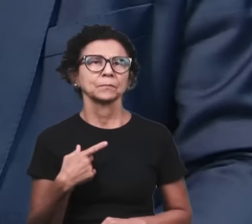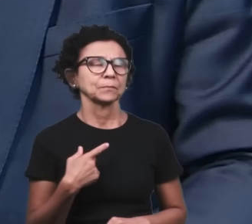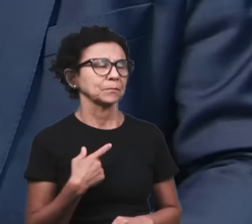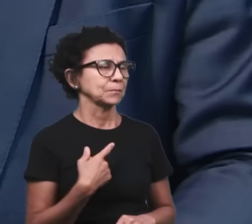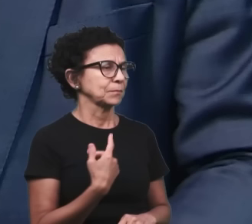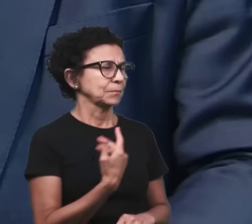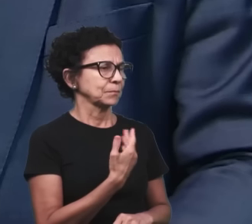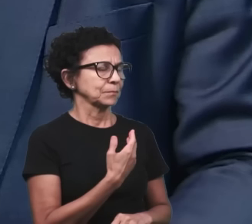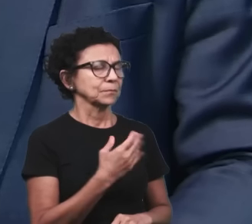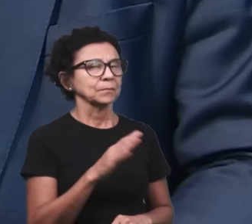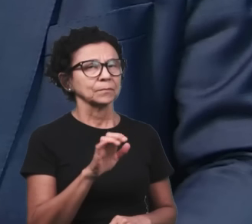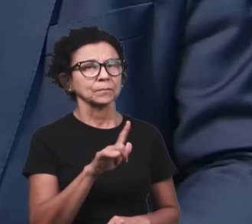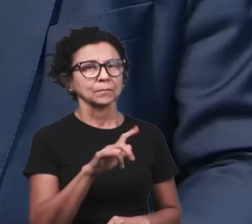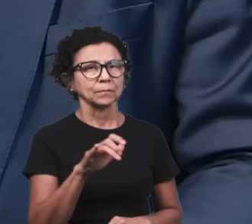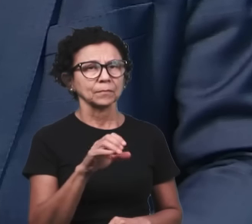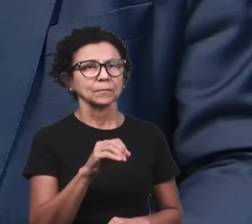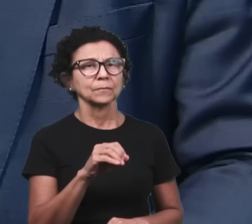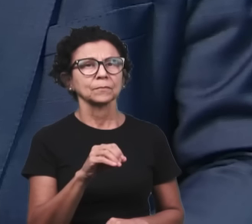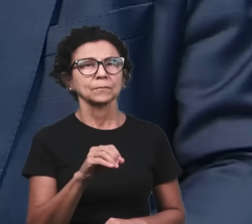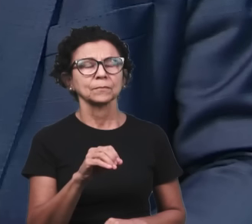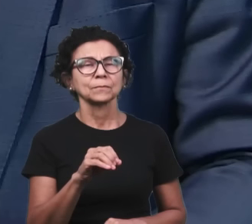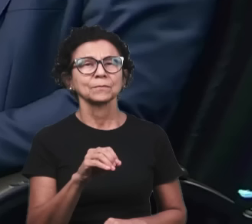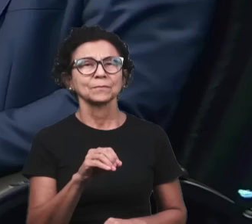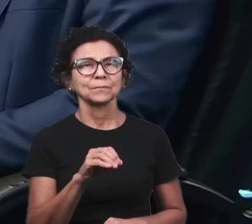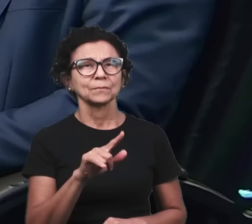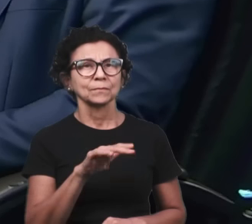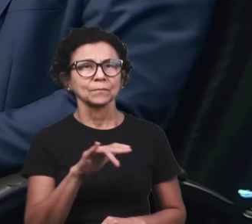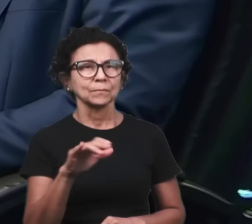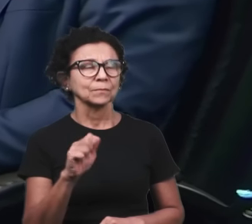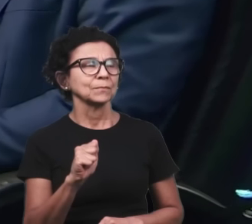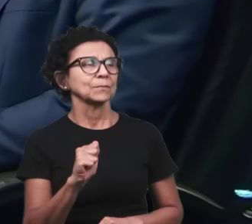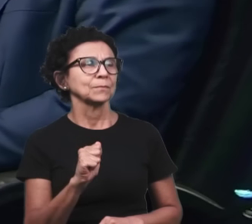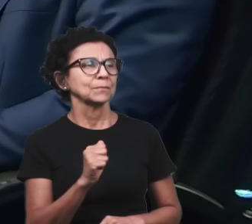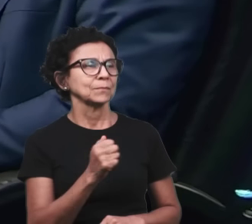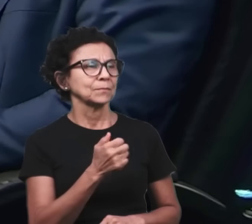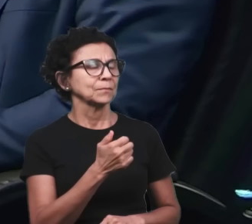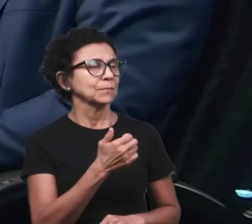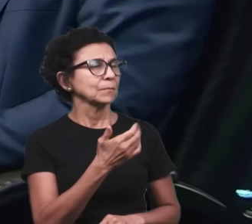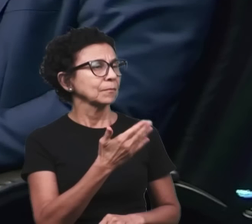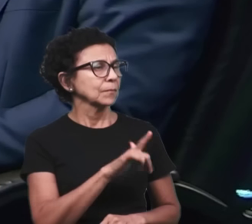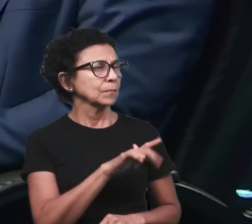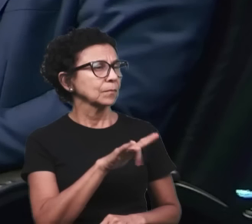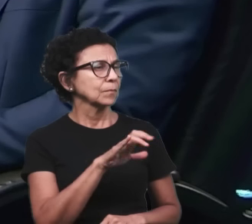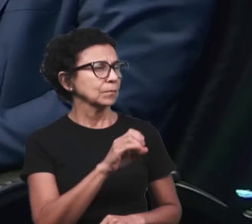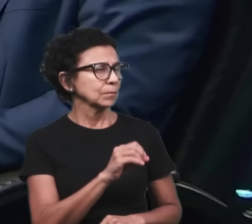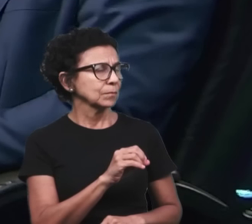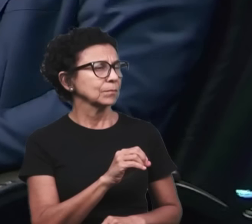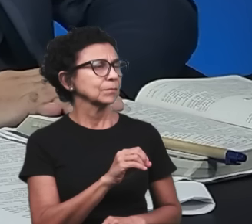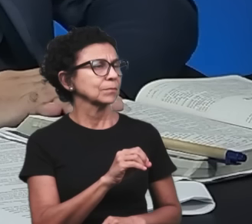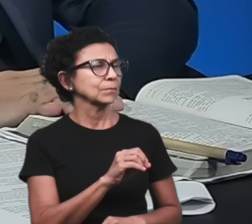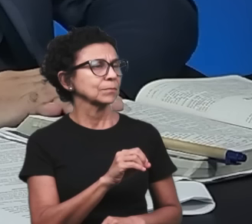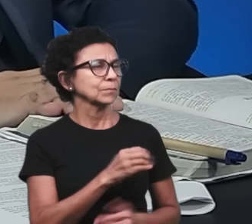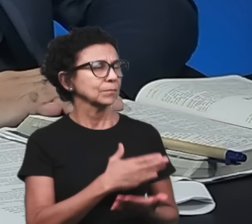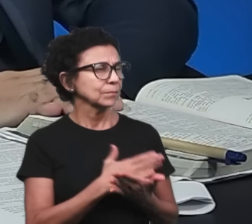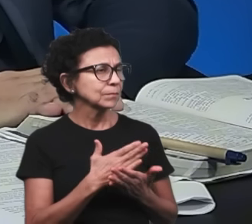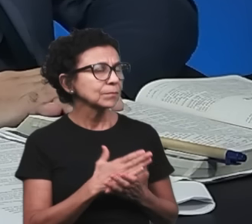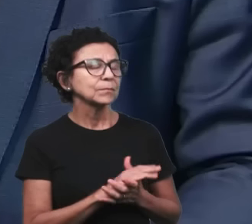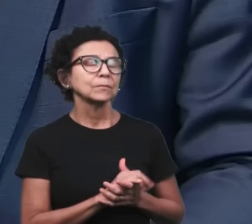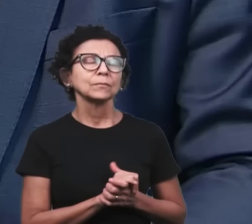pastor Alonso, sejam bem-vindos. A paz do Senhor para todos. Glória a Deus. Pastor Lúcio, começando com o senhor,